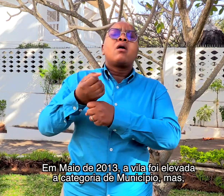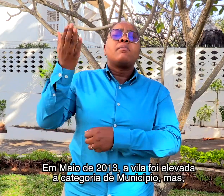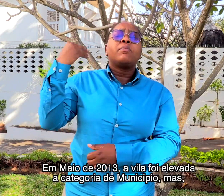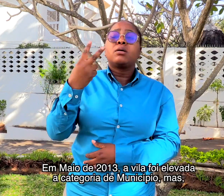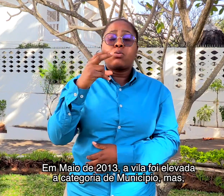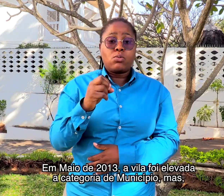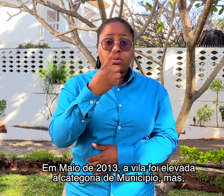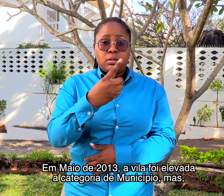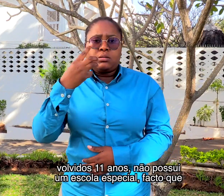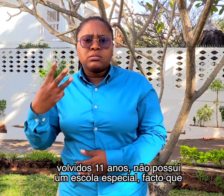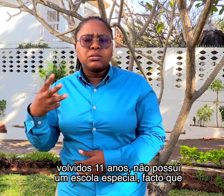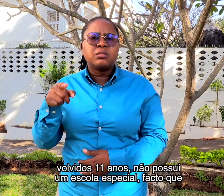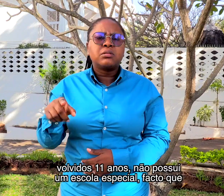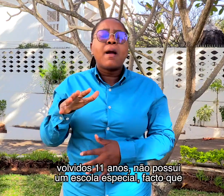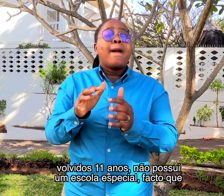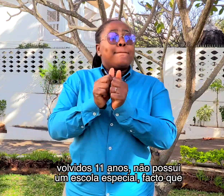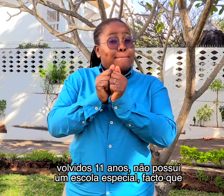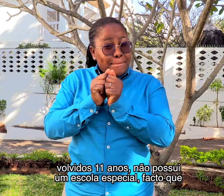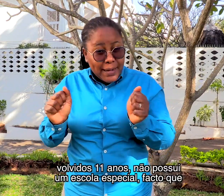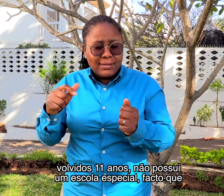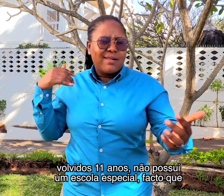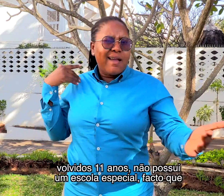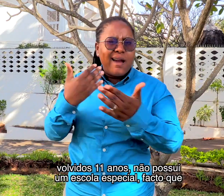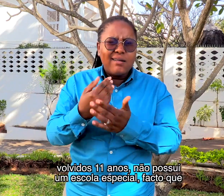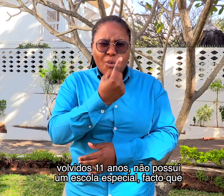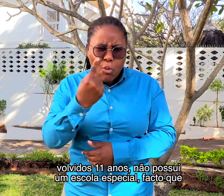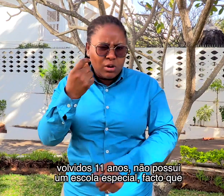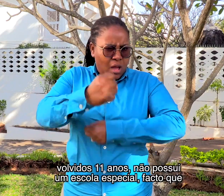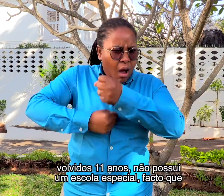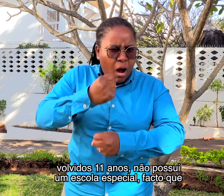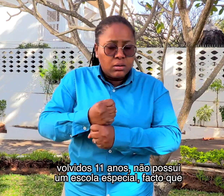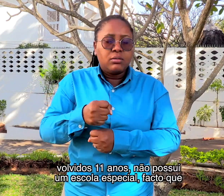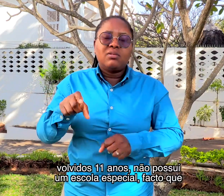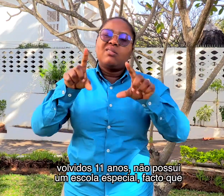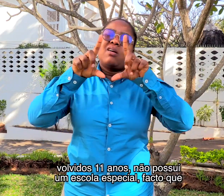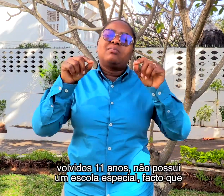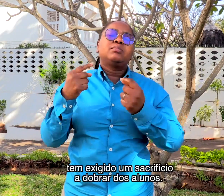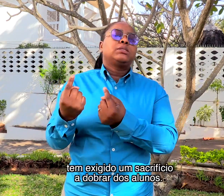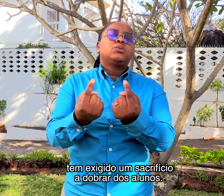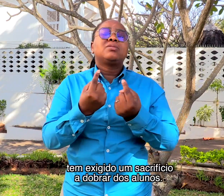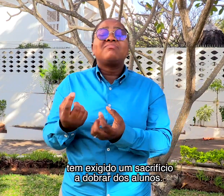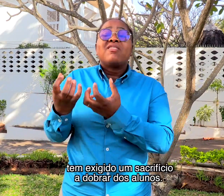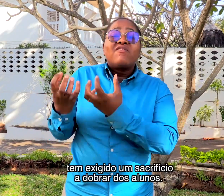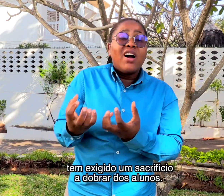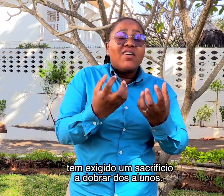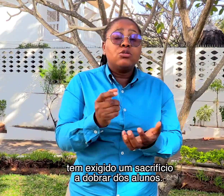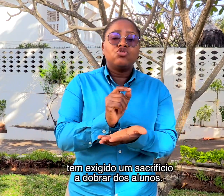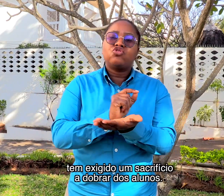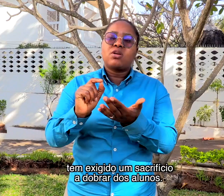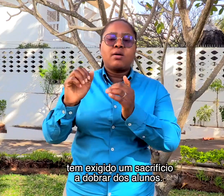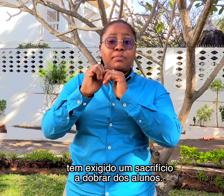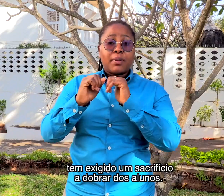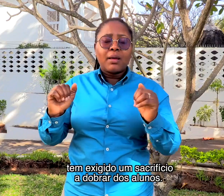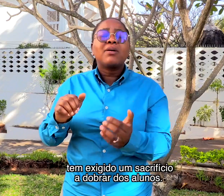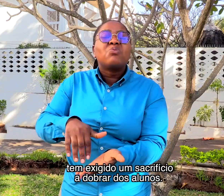à categoria de município, mas envolvidos 11 anos não possui uma escola especial, fato que tem exigido um sacrifício